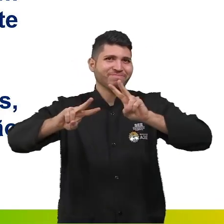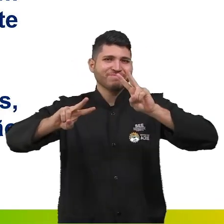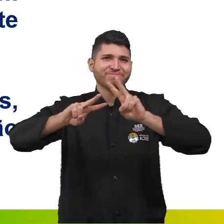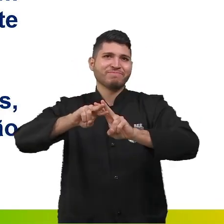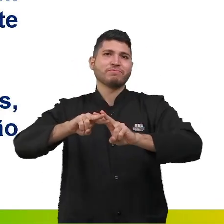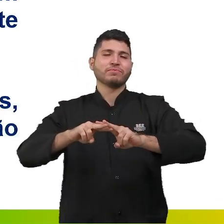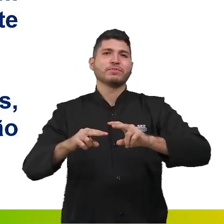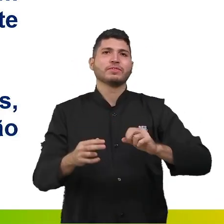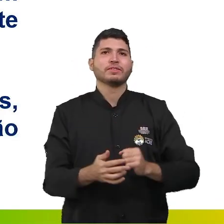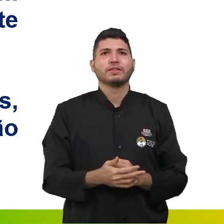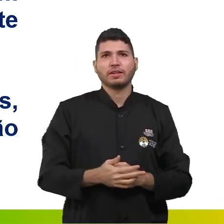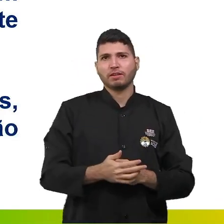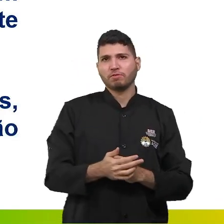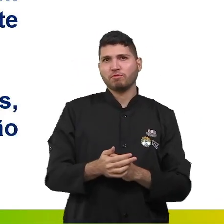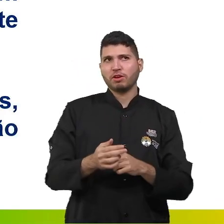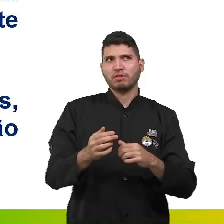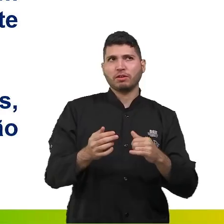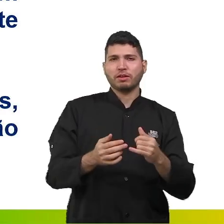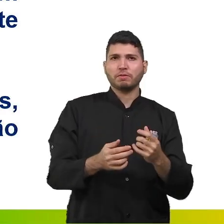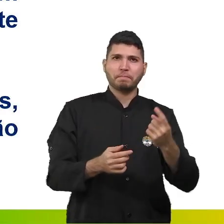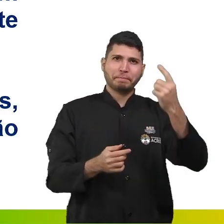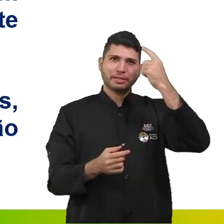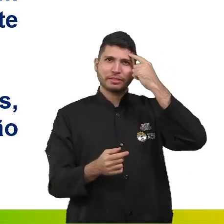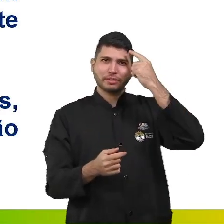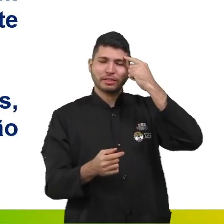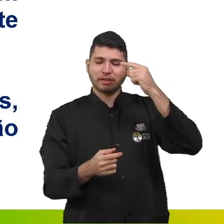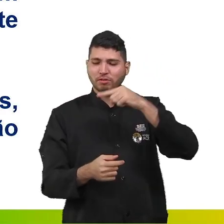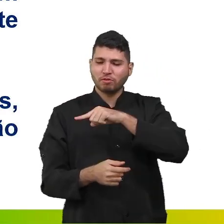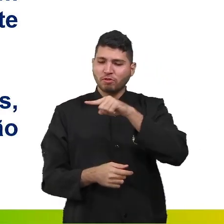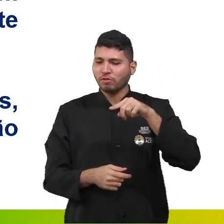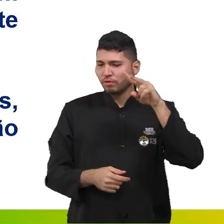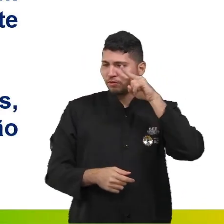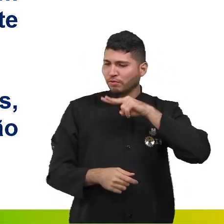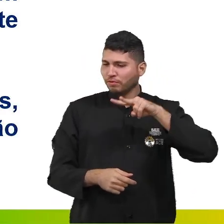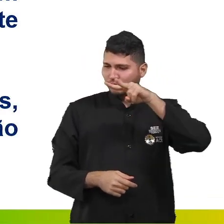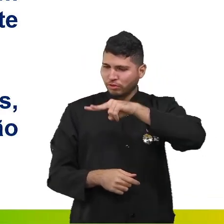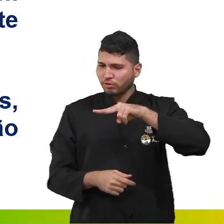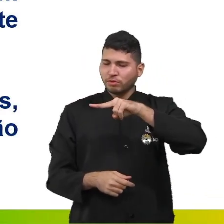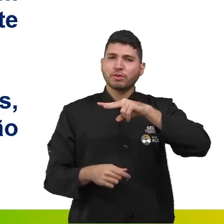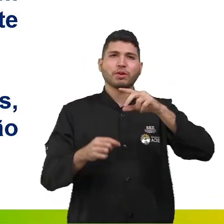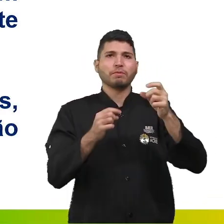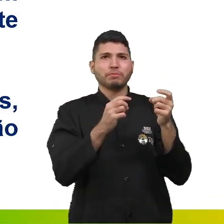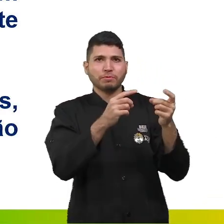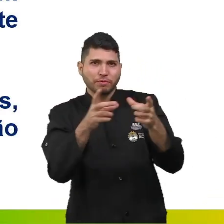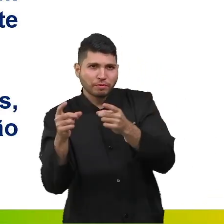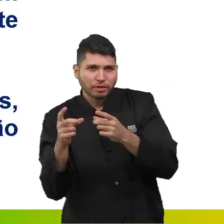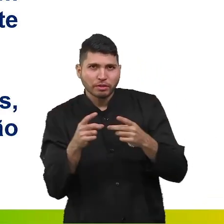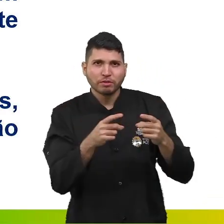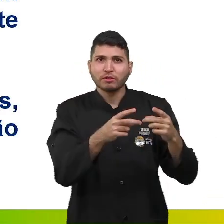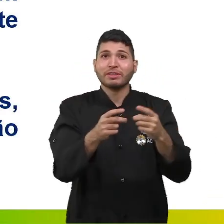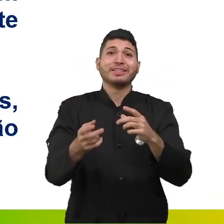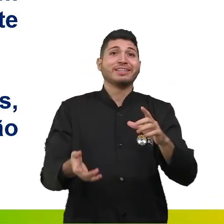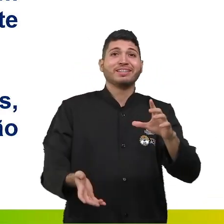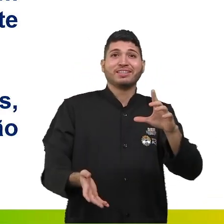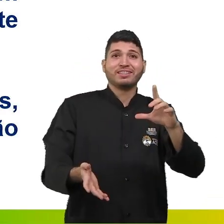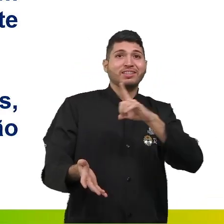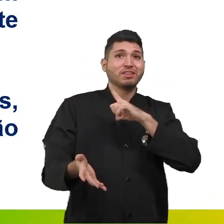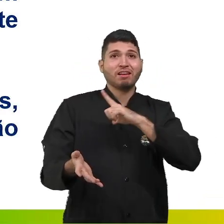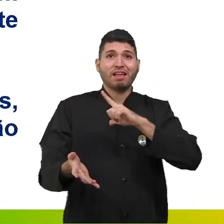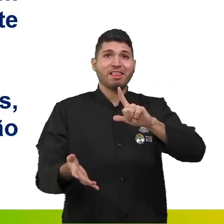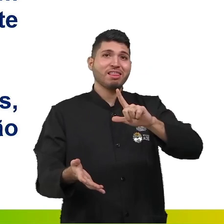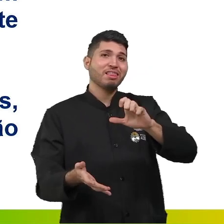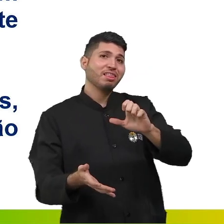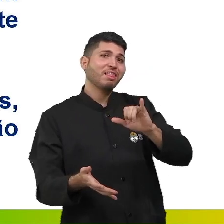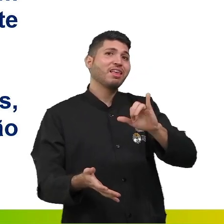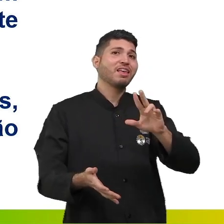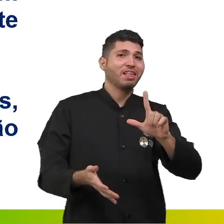como mercadoria, e eram comercializados nas feiras de escravos, eram leiloados, eram tratados